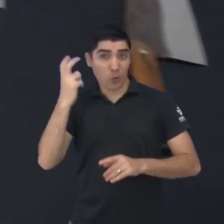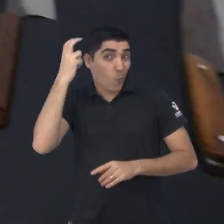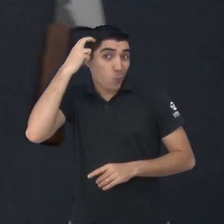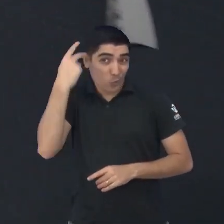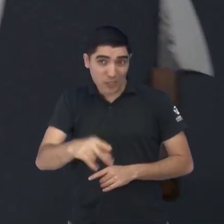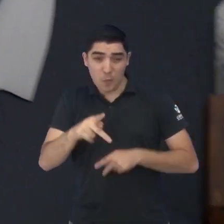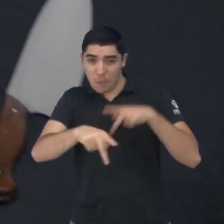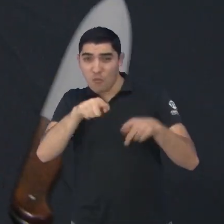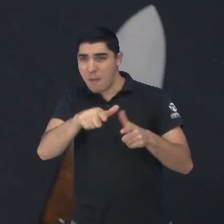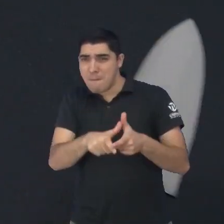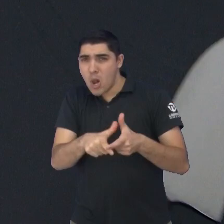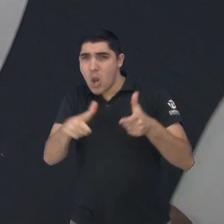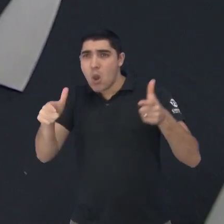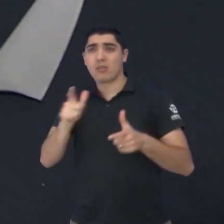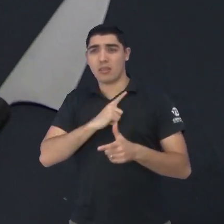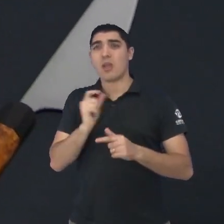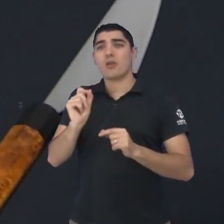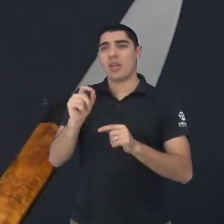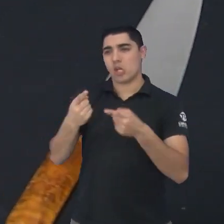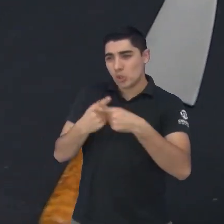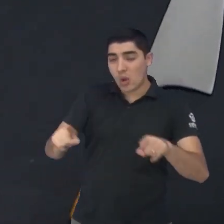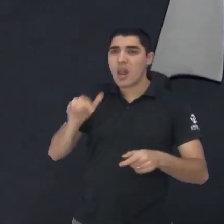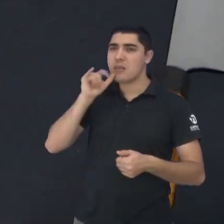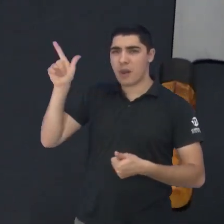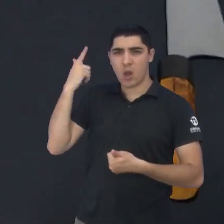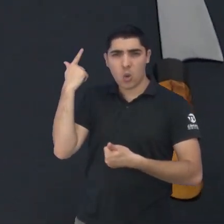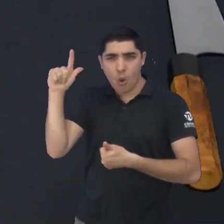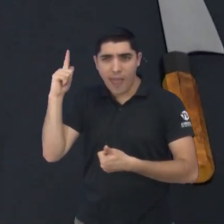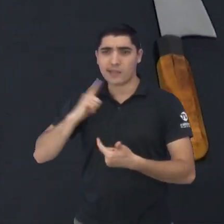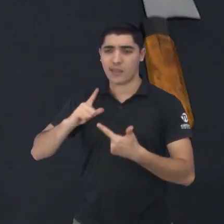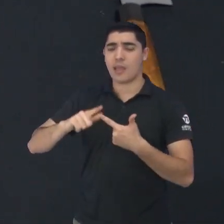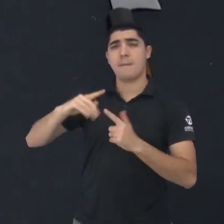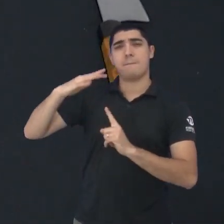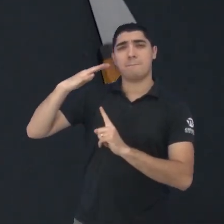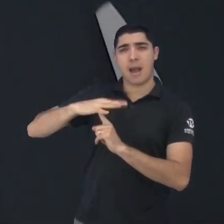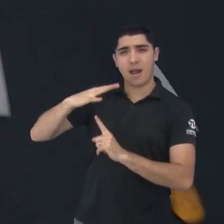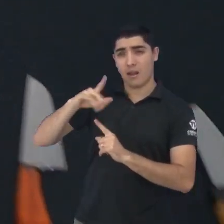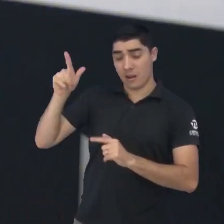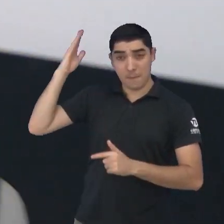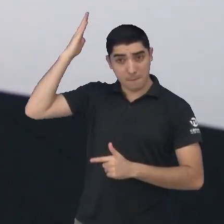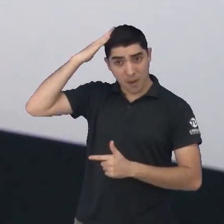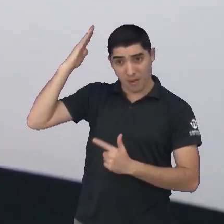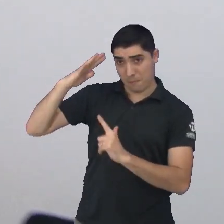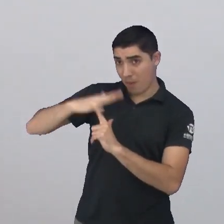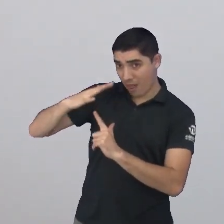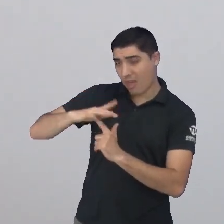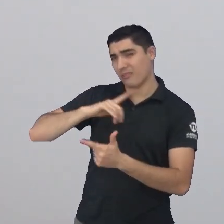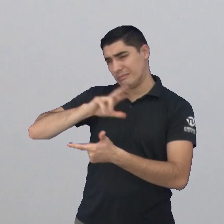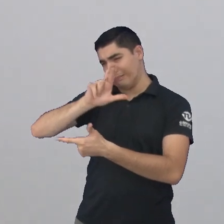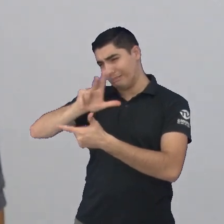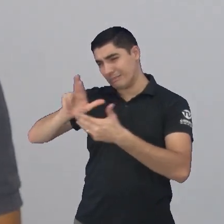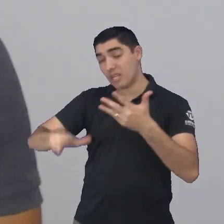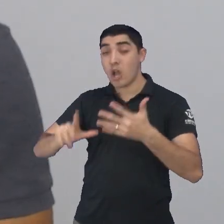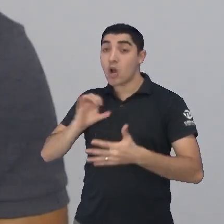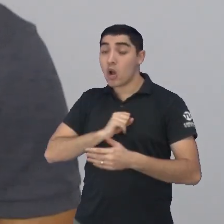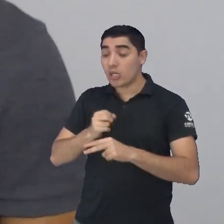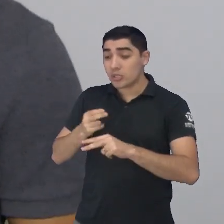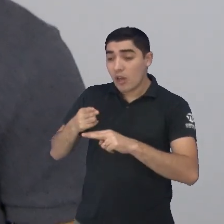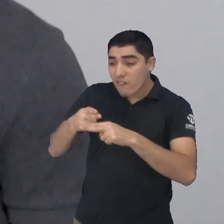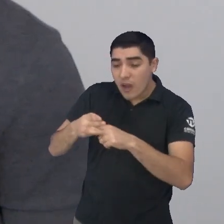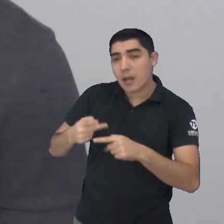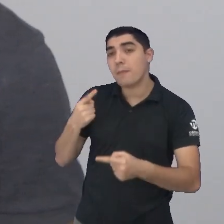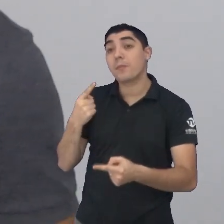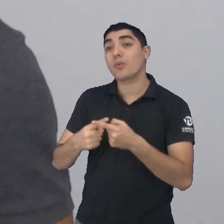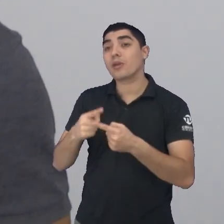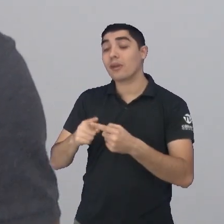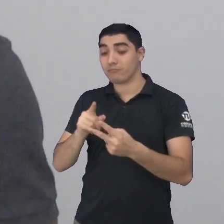mundo. Tem grandes eventos em Goiás, lá no Pará também. Então, o pessoal gosta de comprar facas por 2 objetivos principais, né?